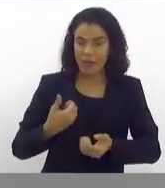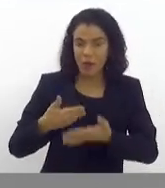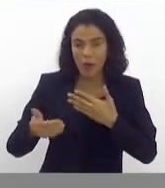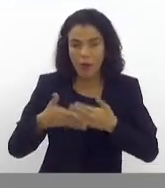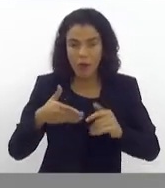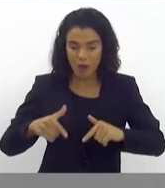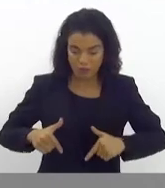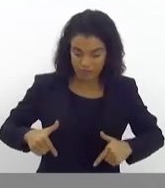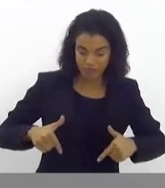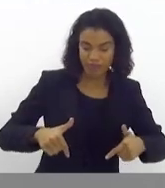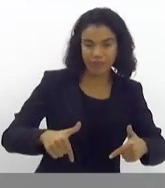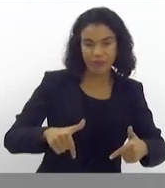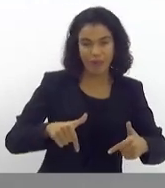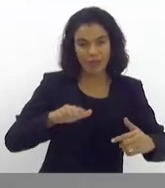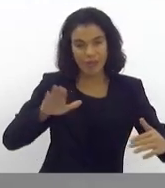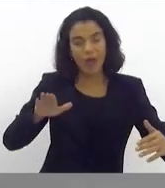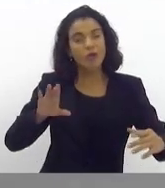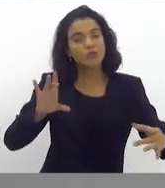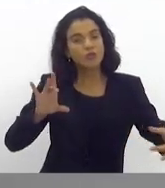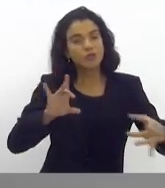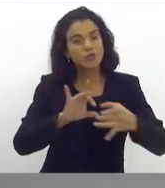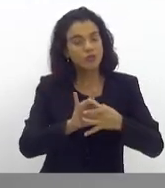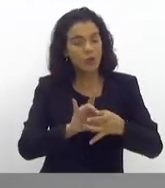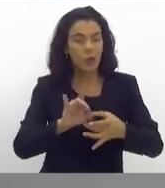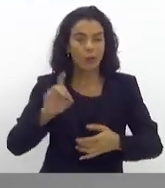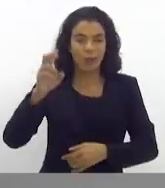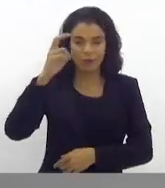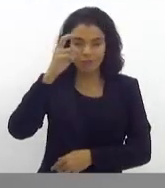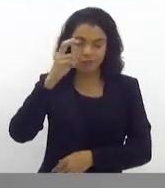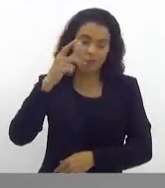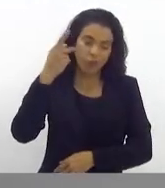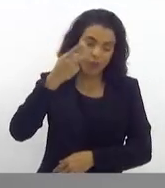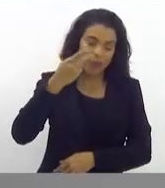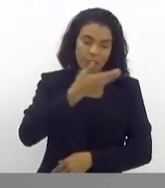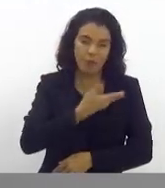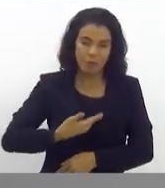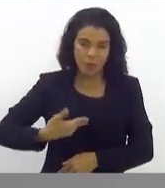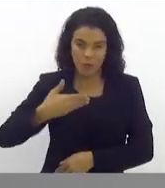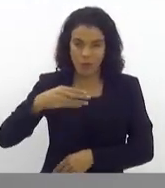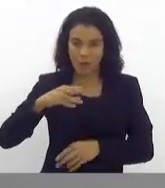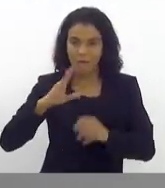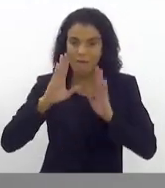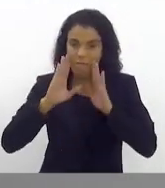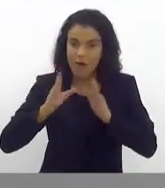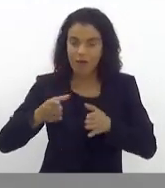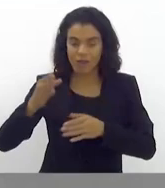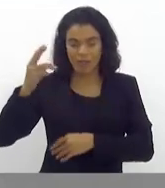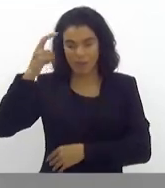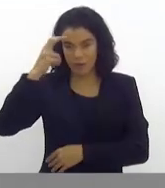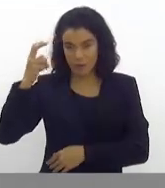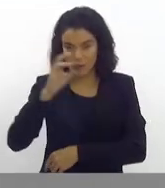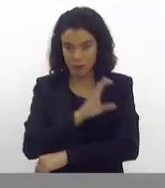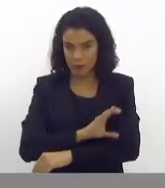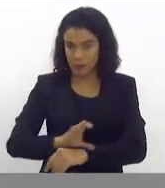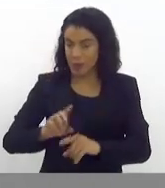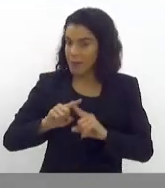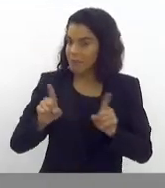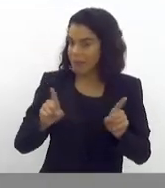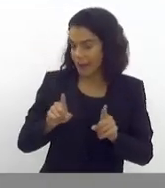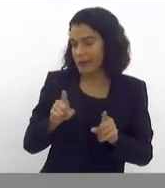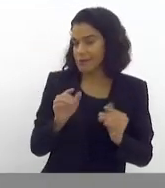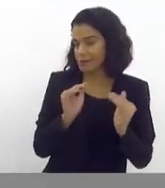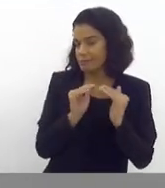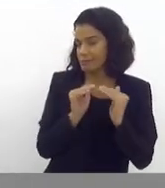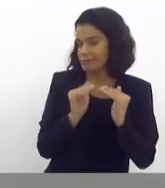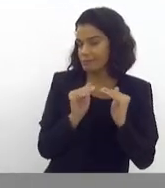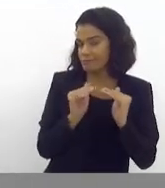iniciativa que vá na direção da gente consolidar a política pública cultural. Mas eu devo admitir que o